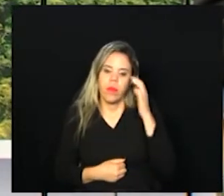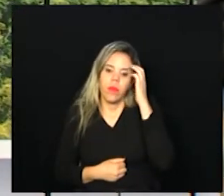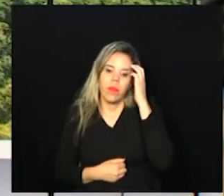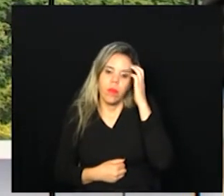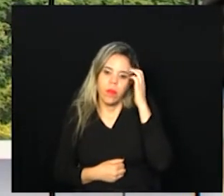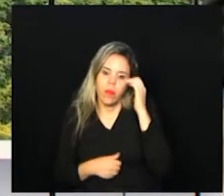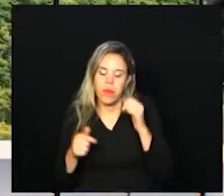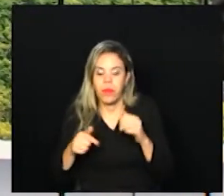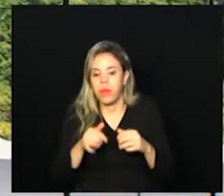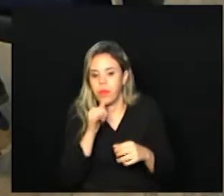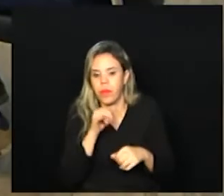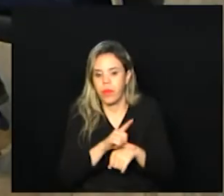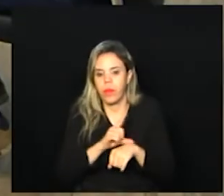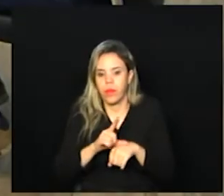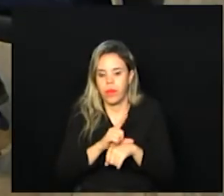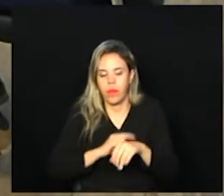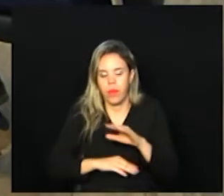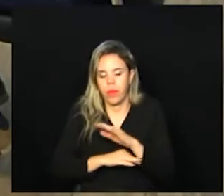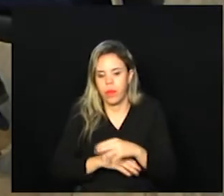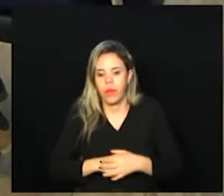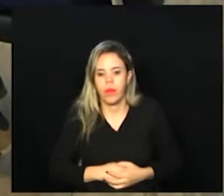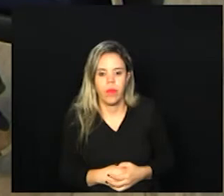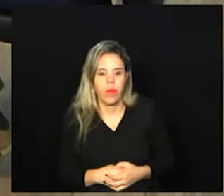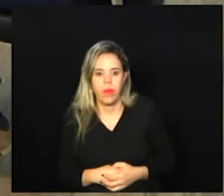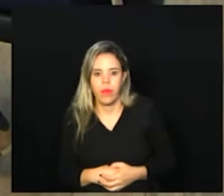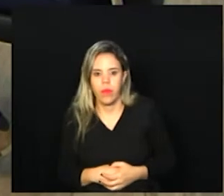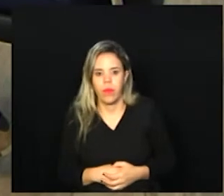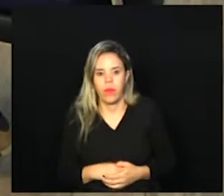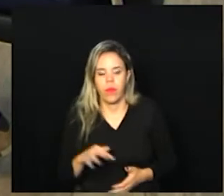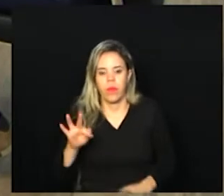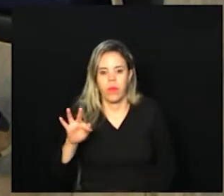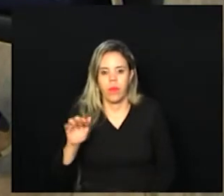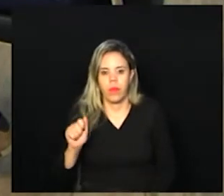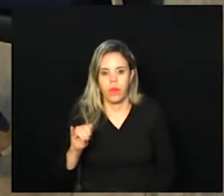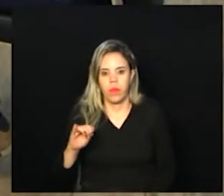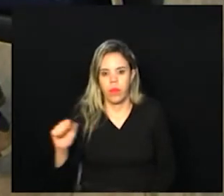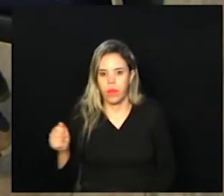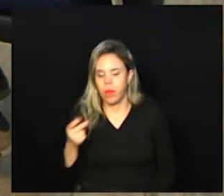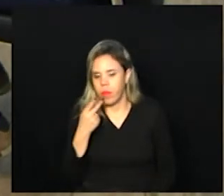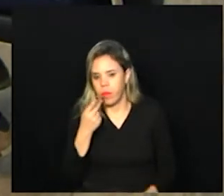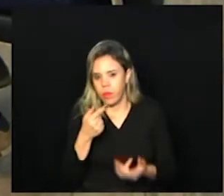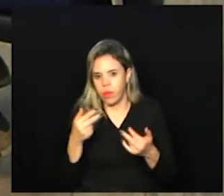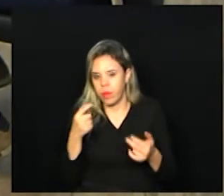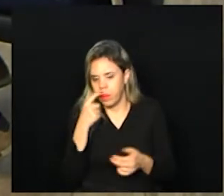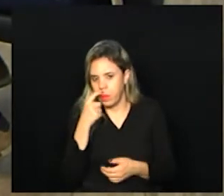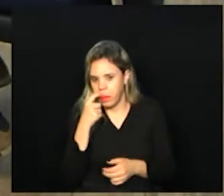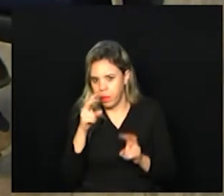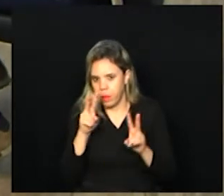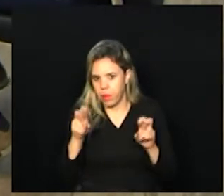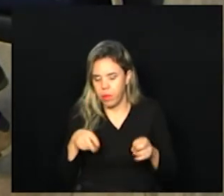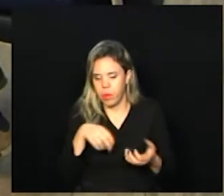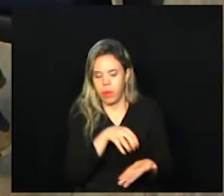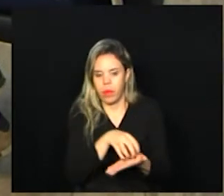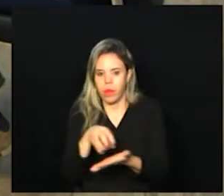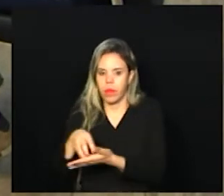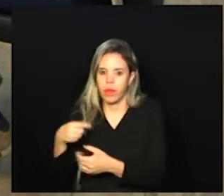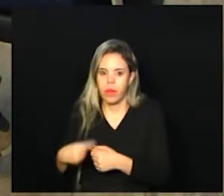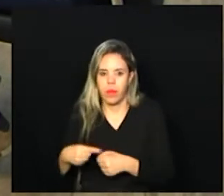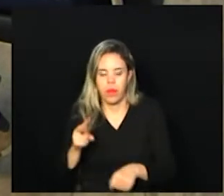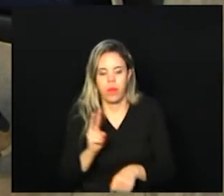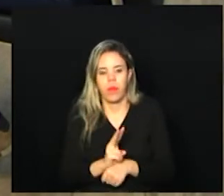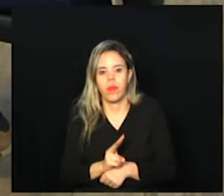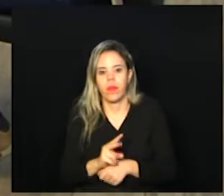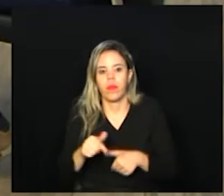aqui, inclusive, ao Legislativo sobre isso. Fábia, fica à vontade, se quiser comentar também sobre esta rede municipal de proteção